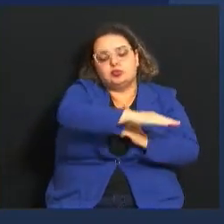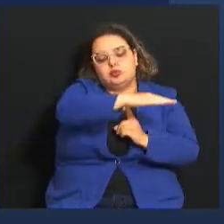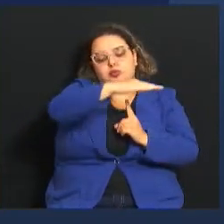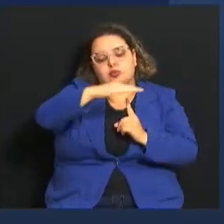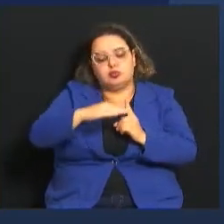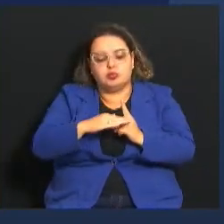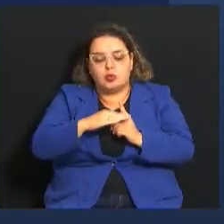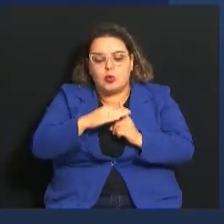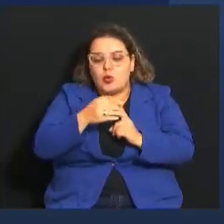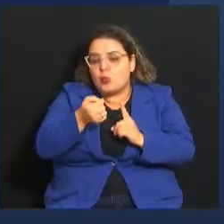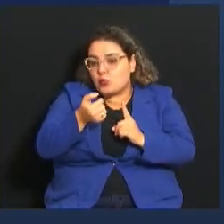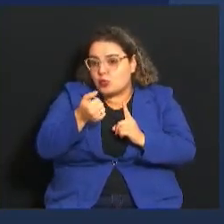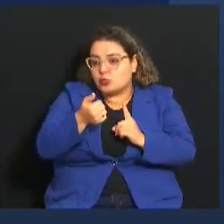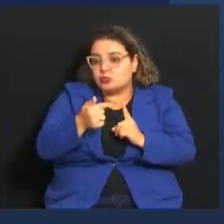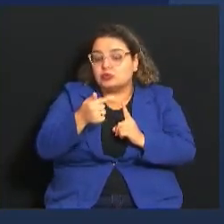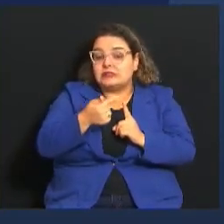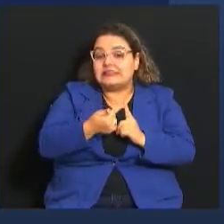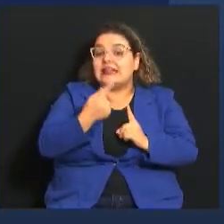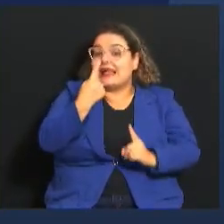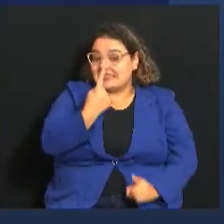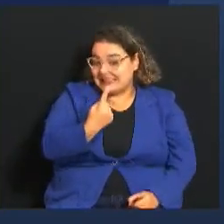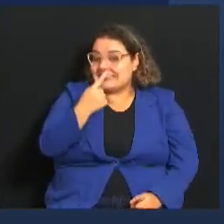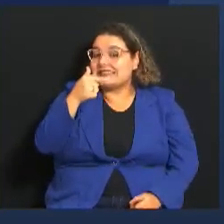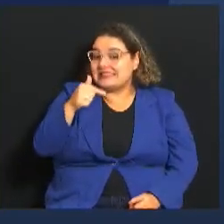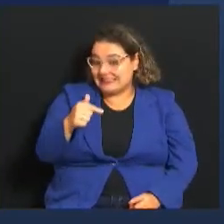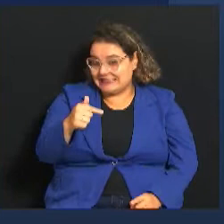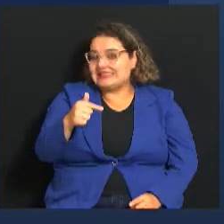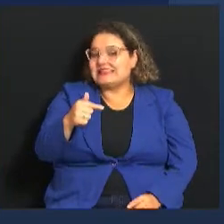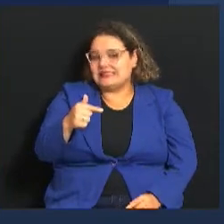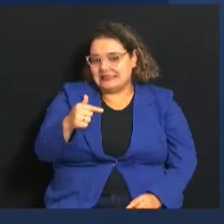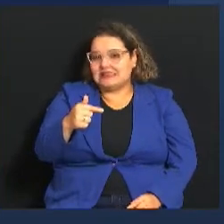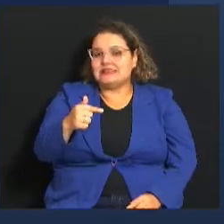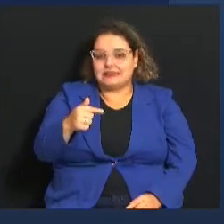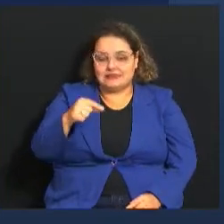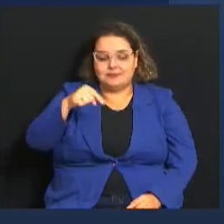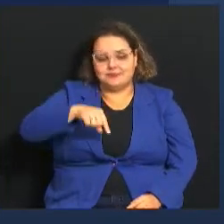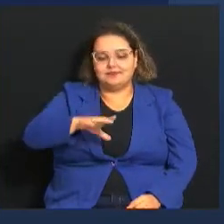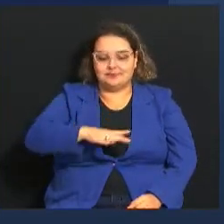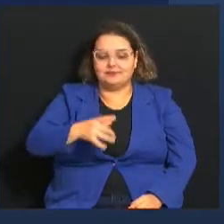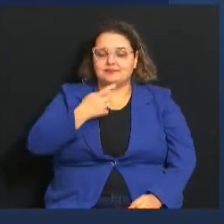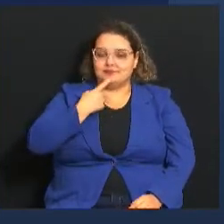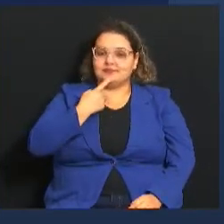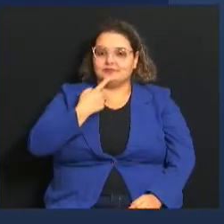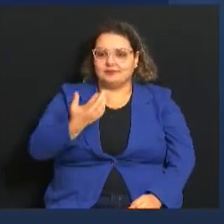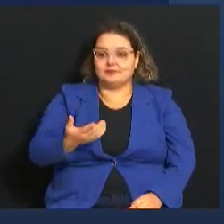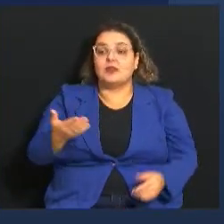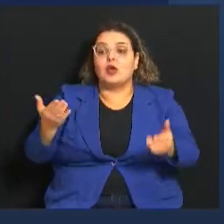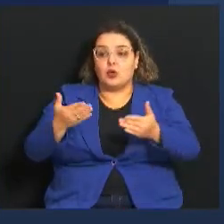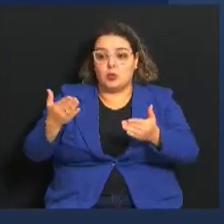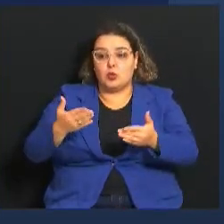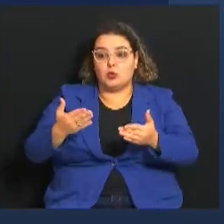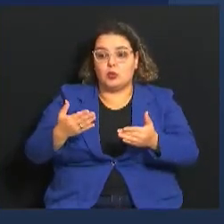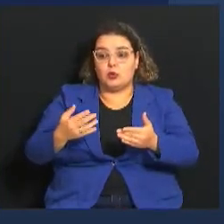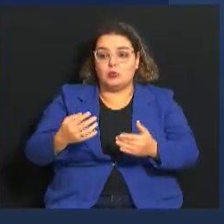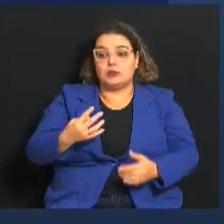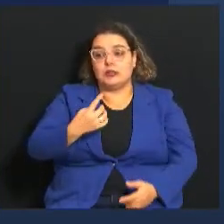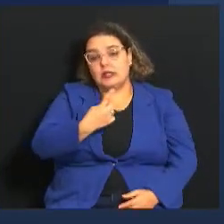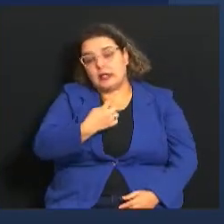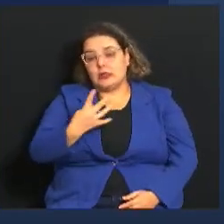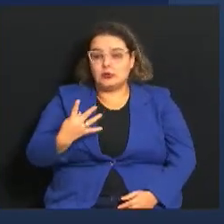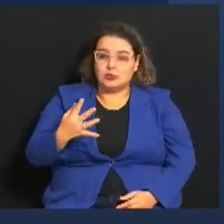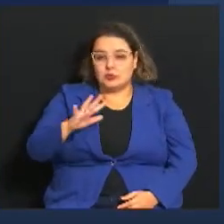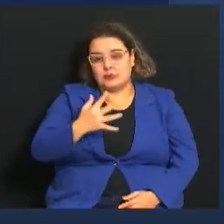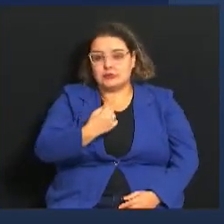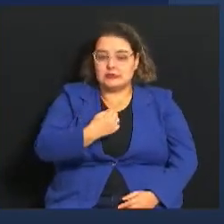um pouco, podendo chegar então aos 17 graus aqui na cidade de Campinas. Hoje 14 e 15 graus, amanhã sobe